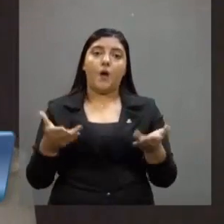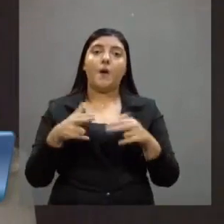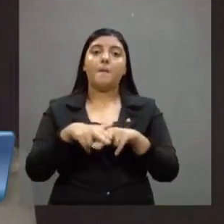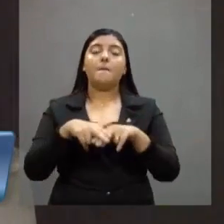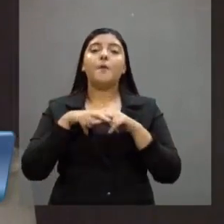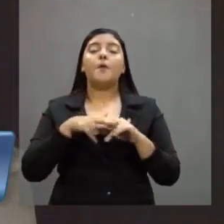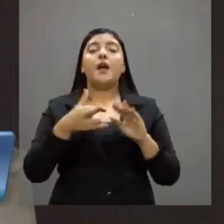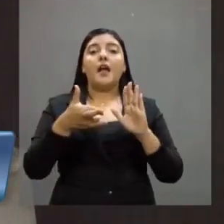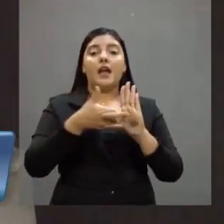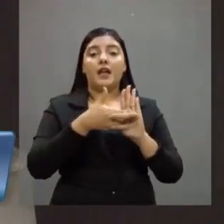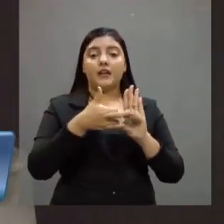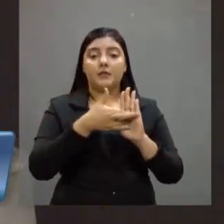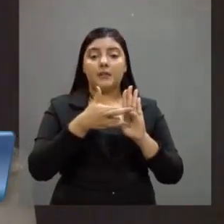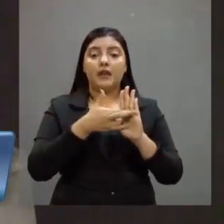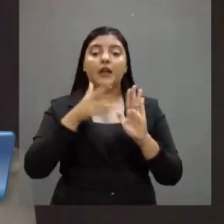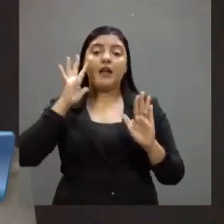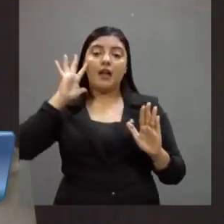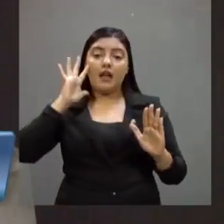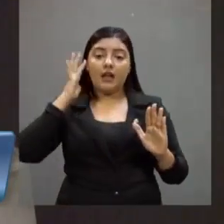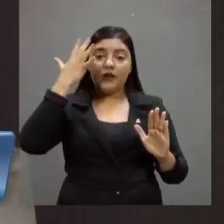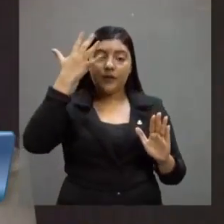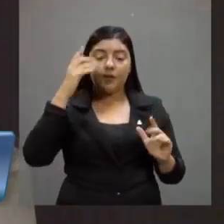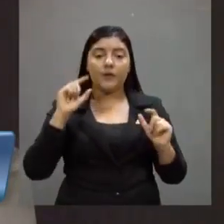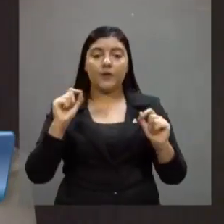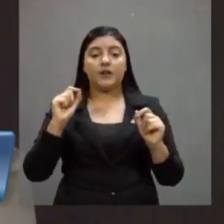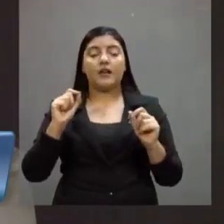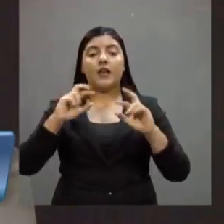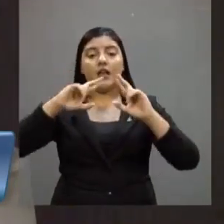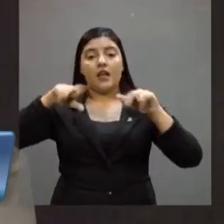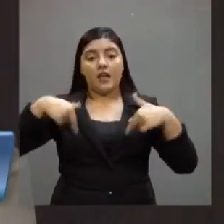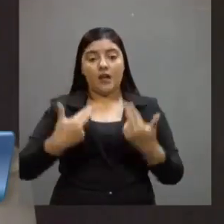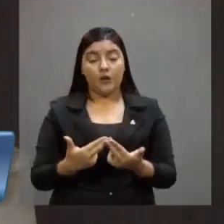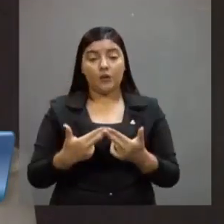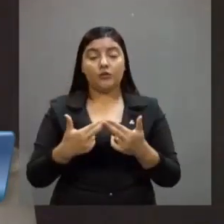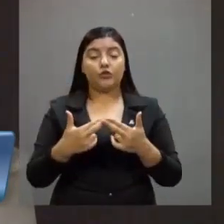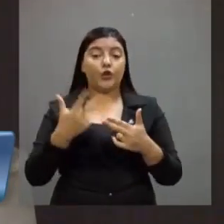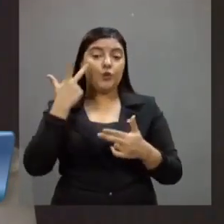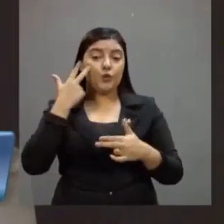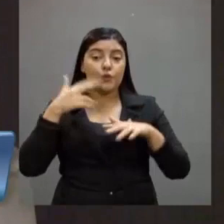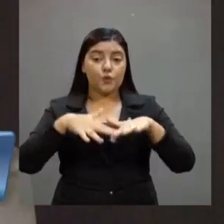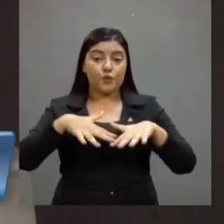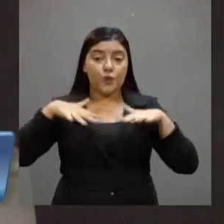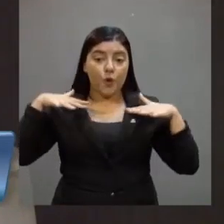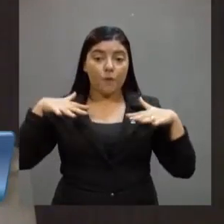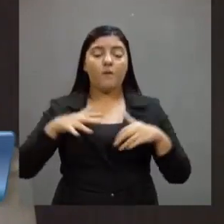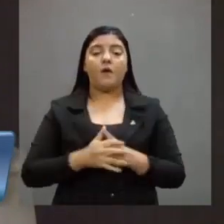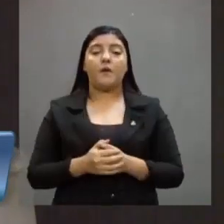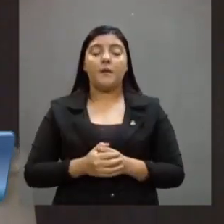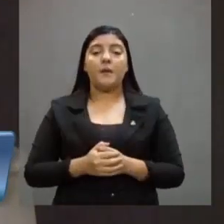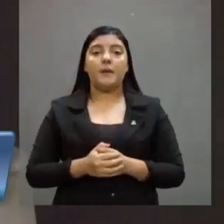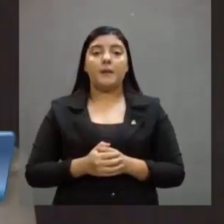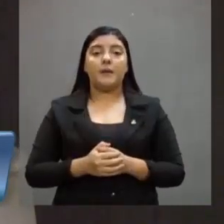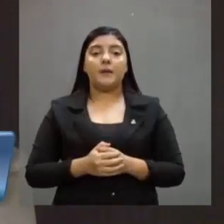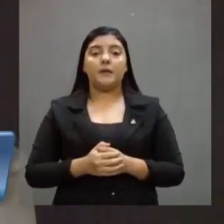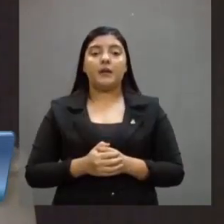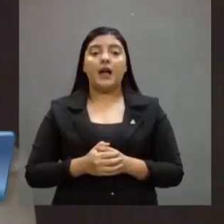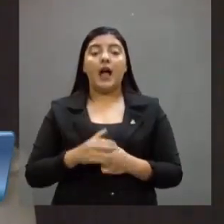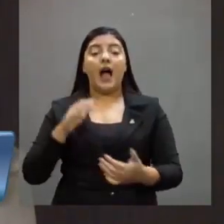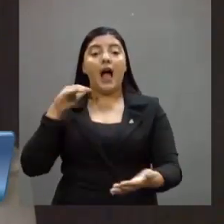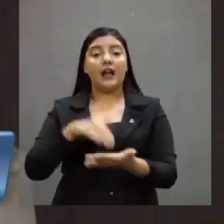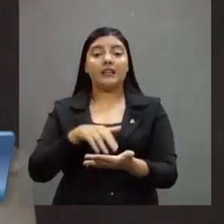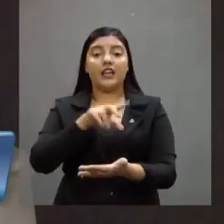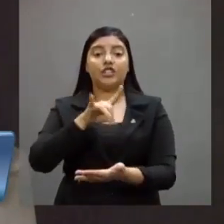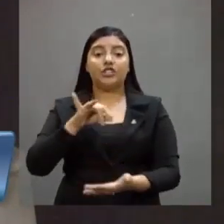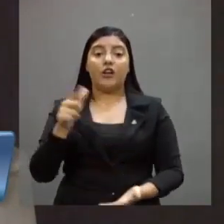nosso regimento interno determina que as sessões ordinárias, a sessão legislativa ordinária, perdura até o dia